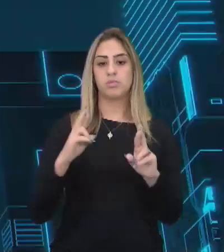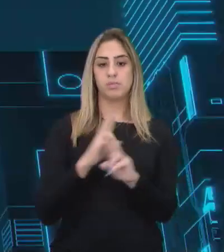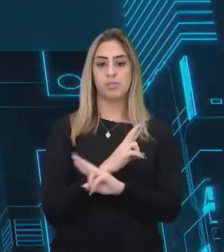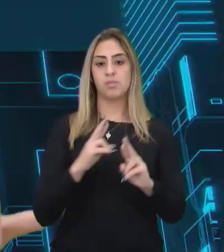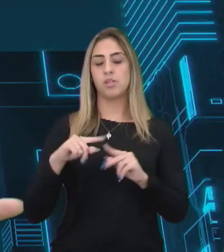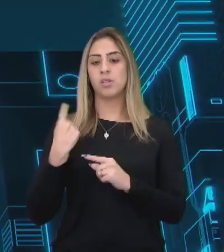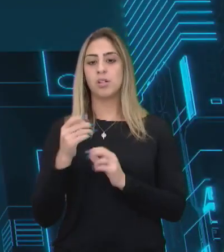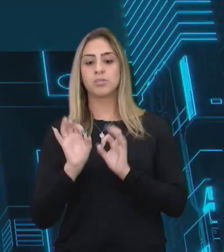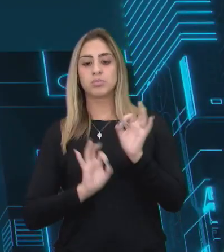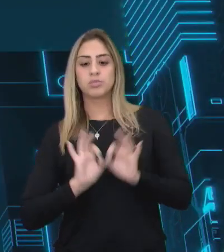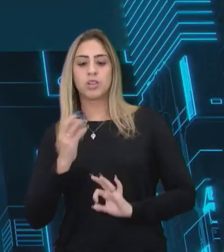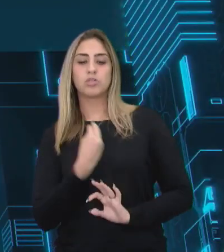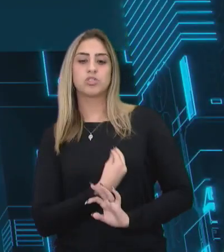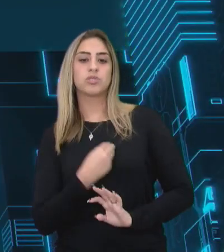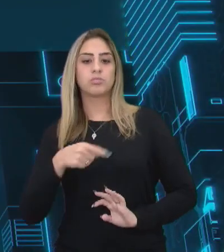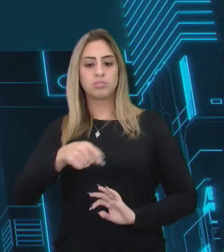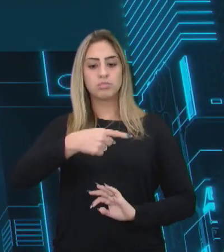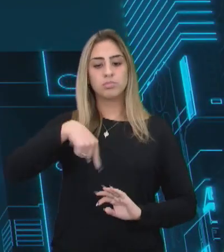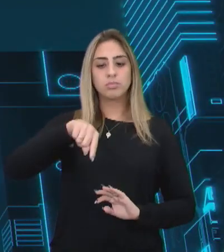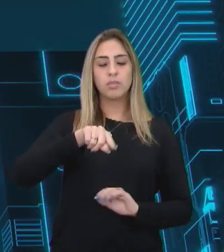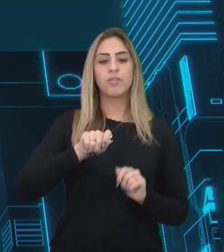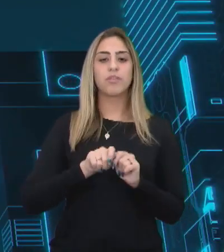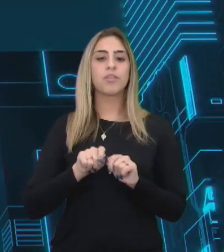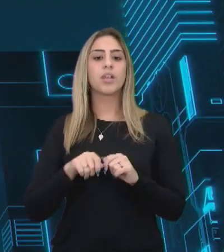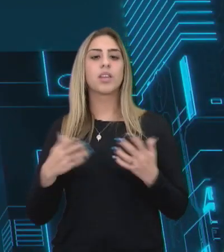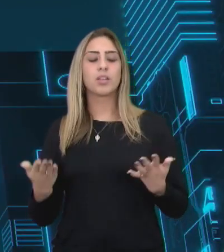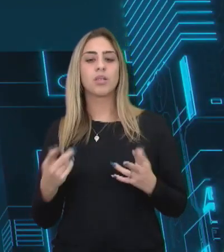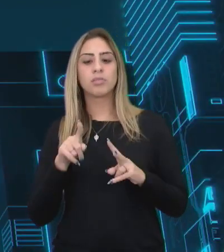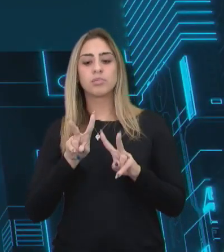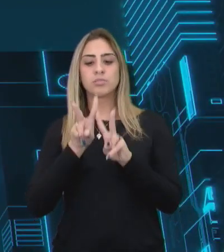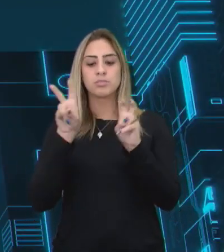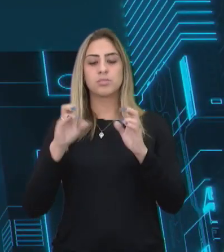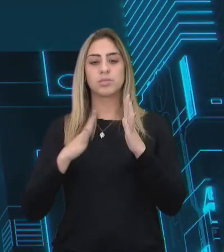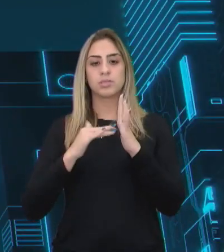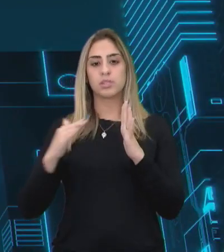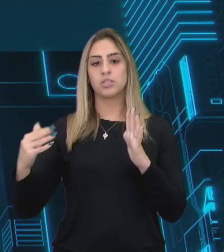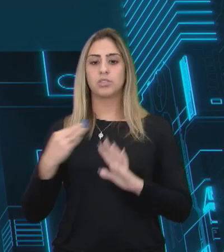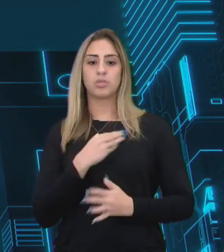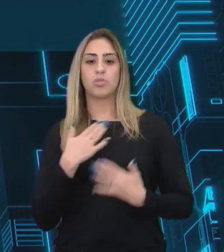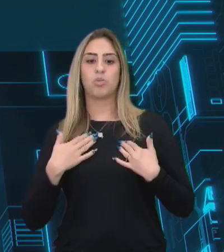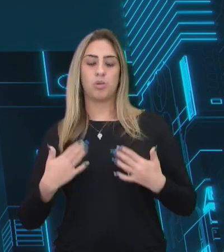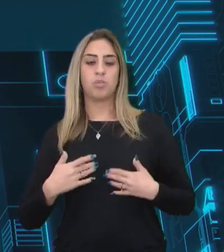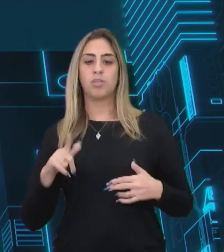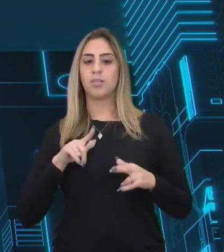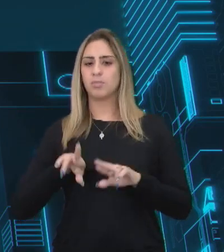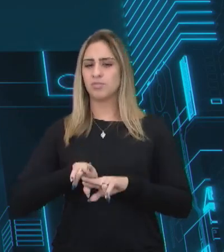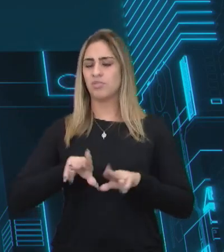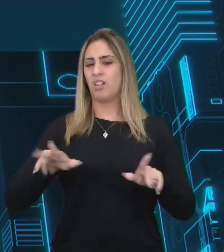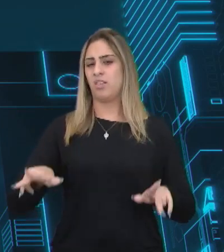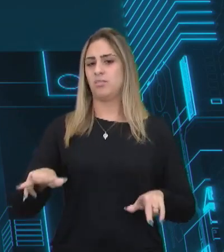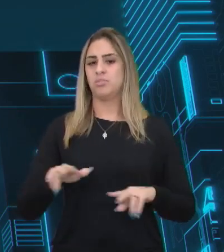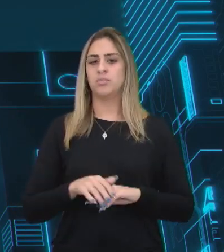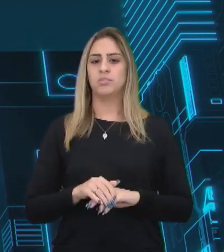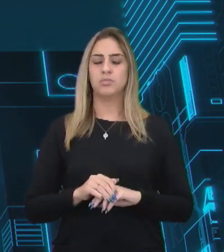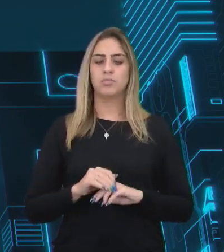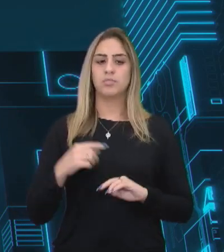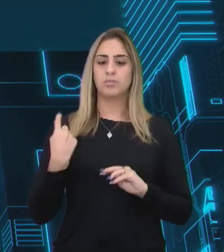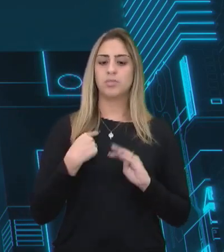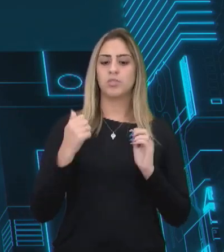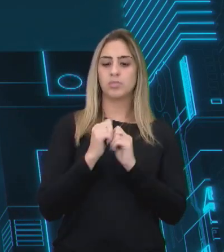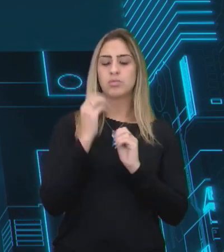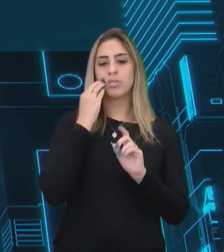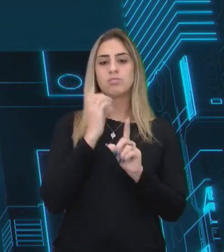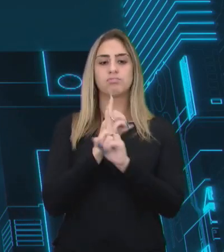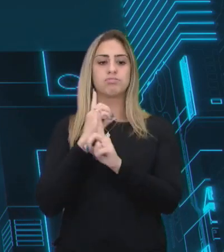quais são os projetos de vida relacionados à questão da estética do corpo. Temos vários, gente. Então a gente vai juntos aí descobrir